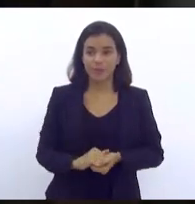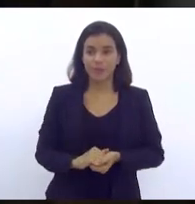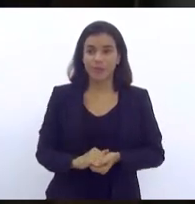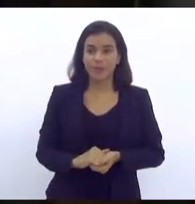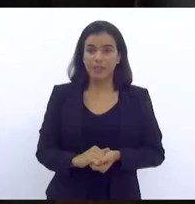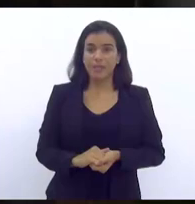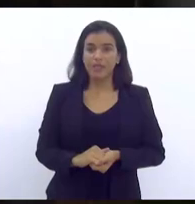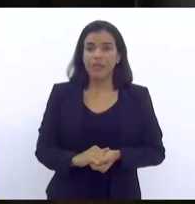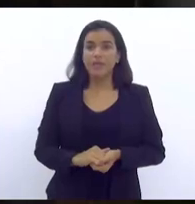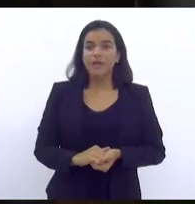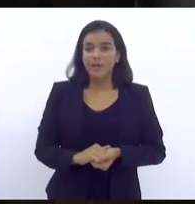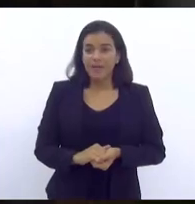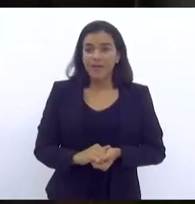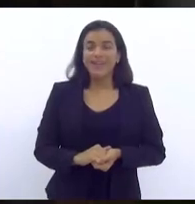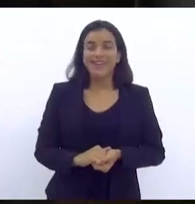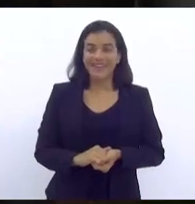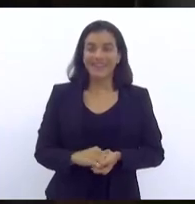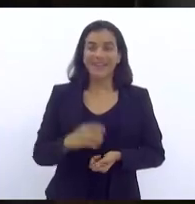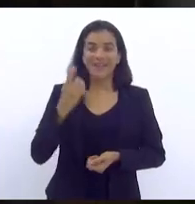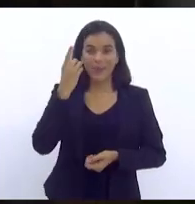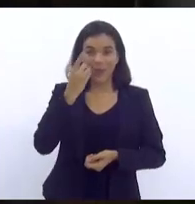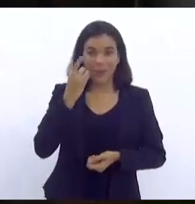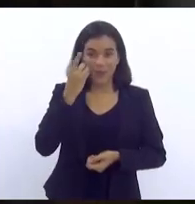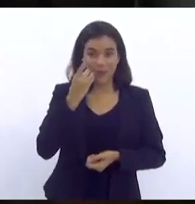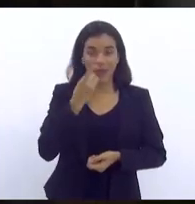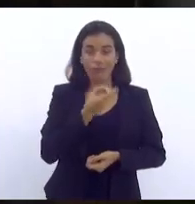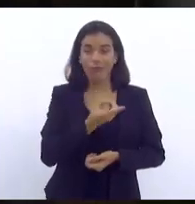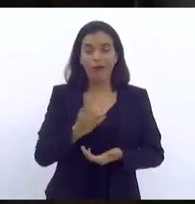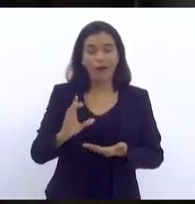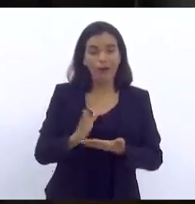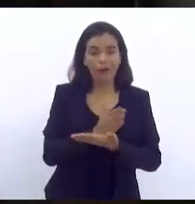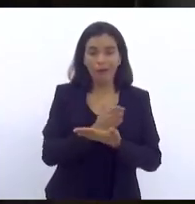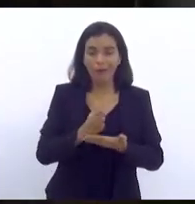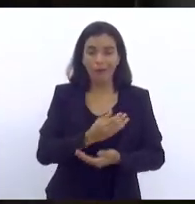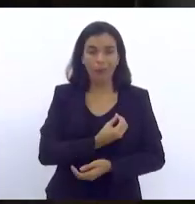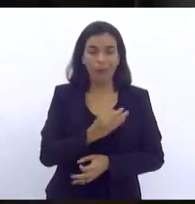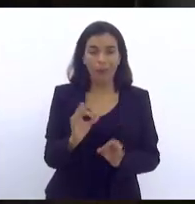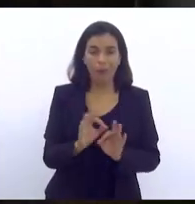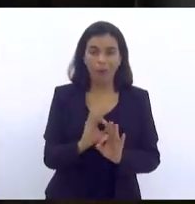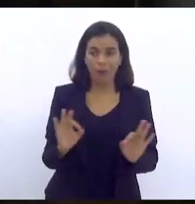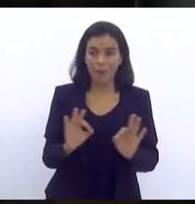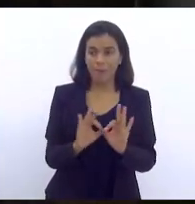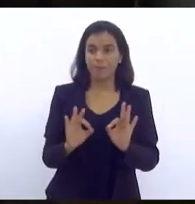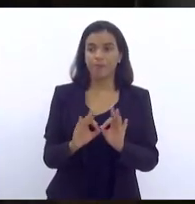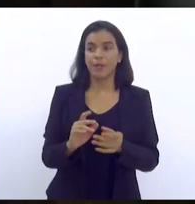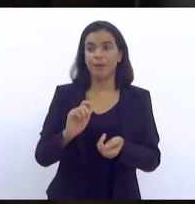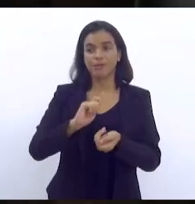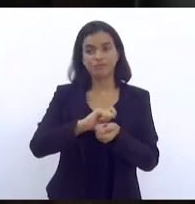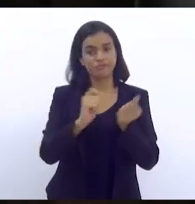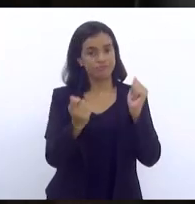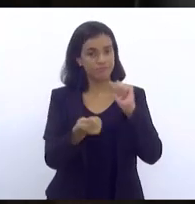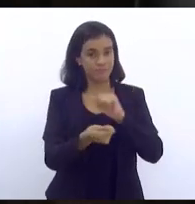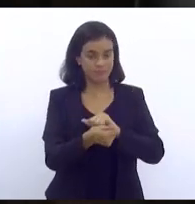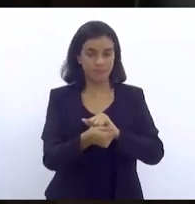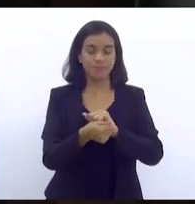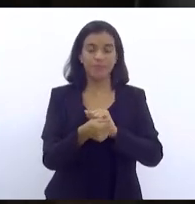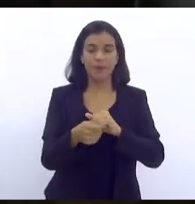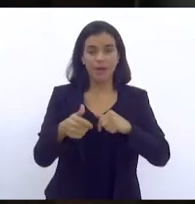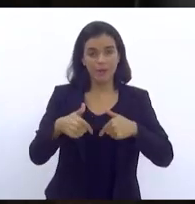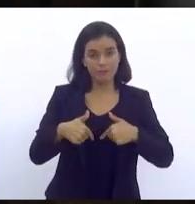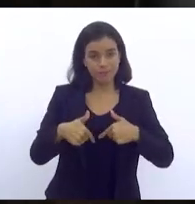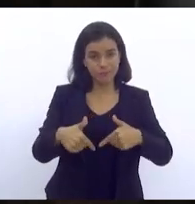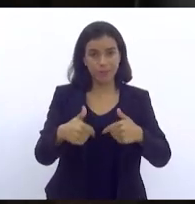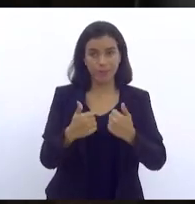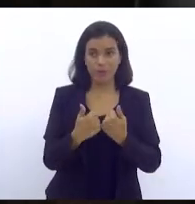nenhum outro Deputado presente mas daremos início frente à adequação do quórum para a realização de